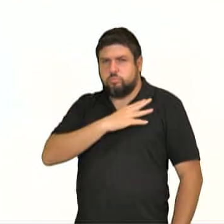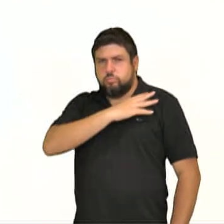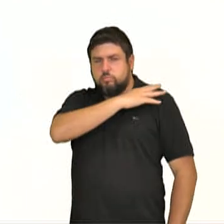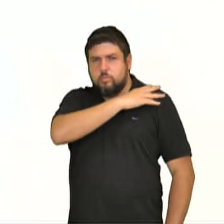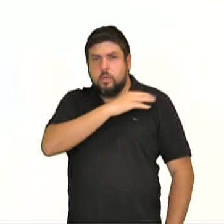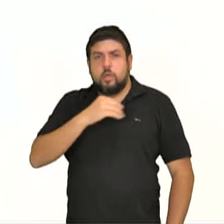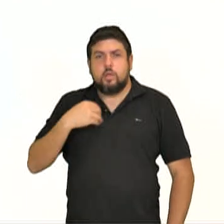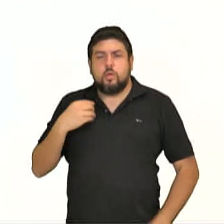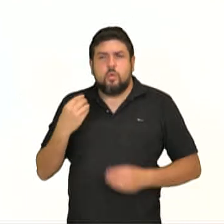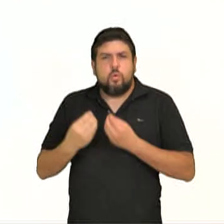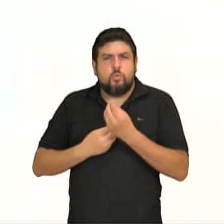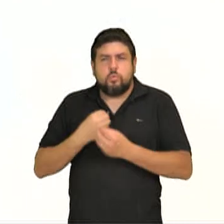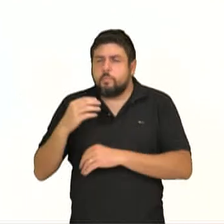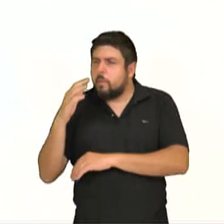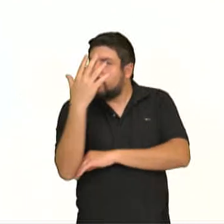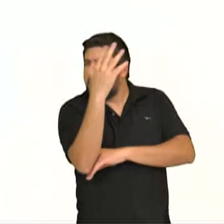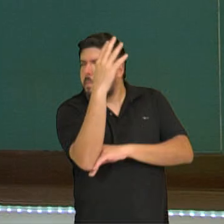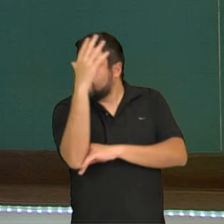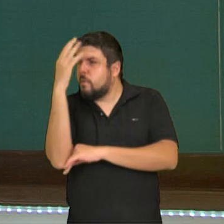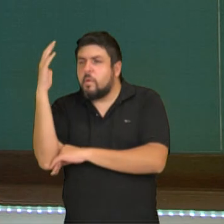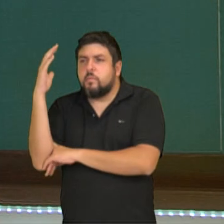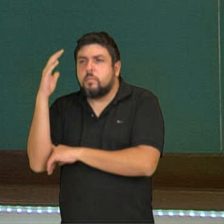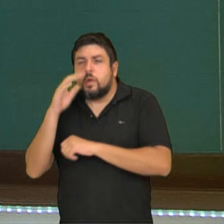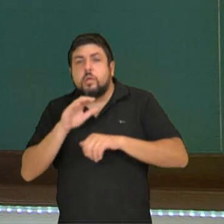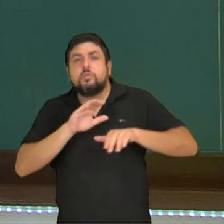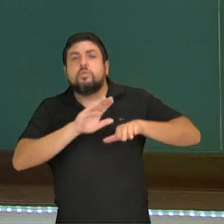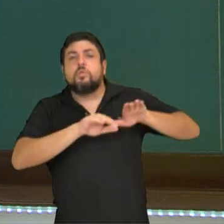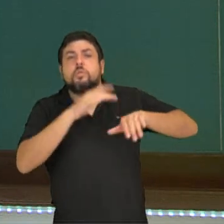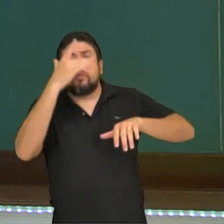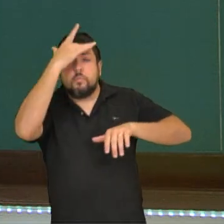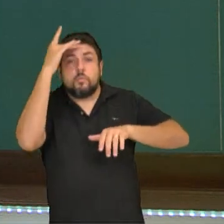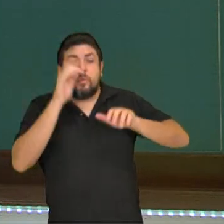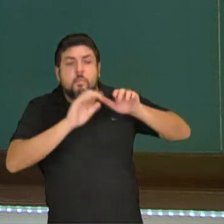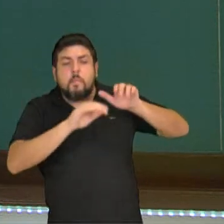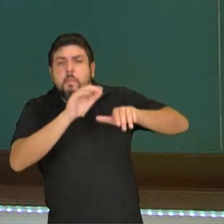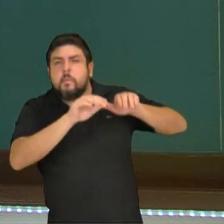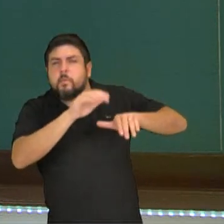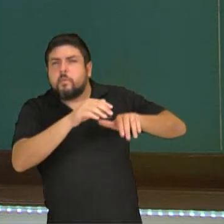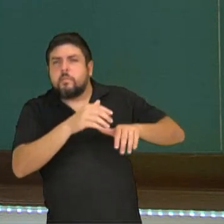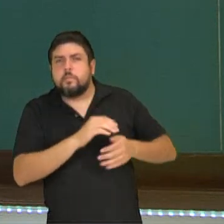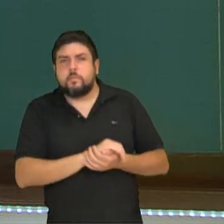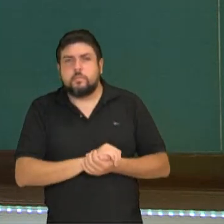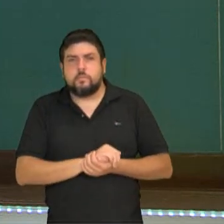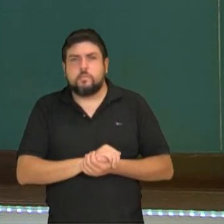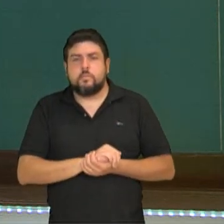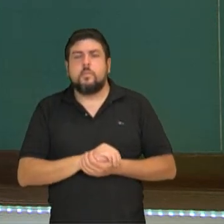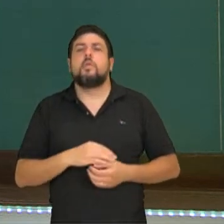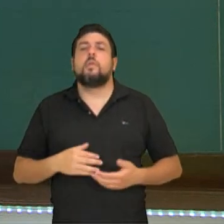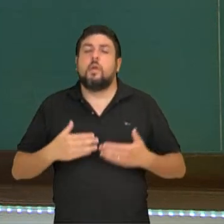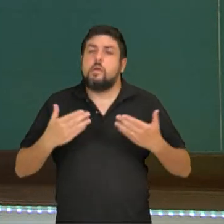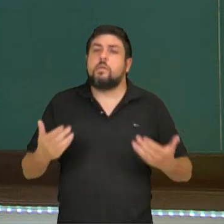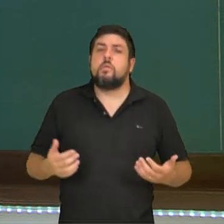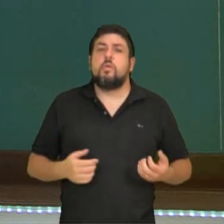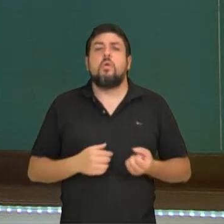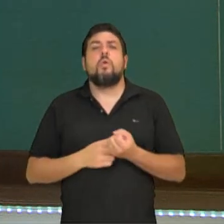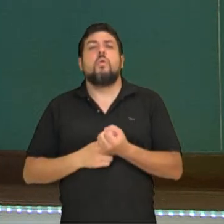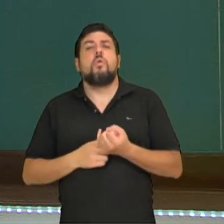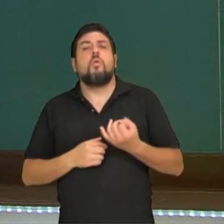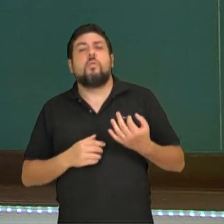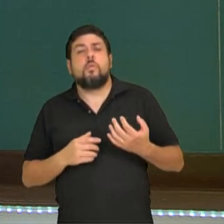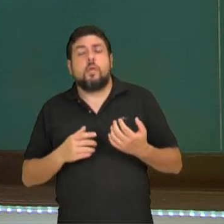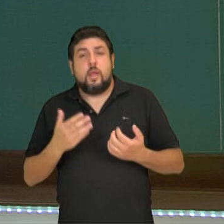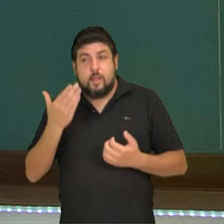as pessoas para participarem das corridas rústicas e do cross-country. Então, o número de pessoas praticantes dessa modalidade estava